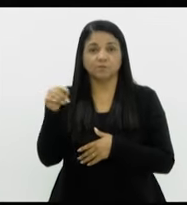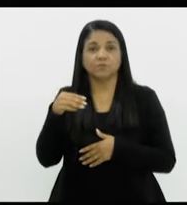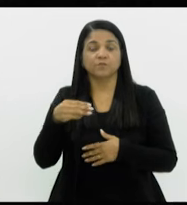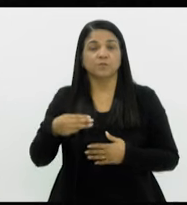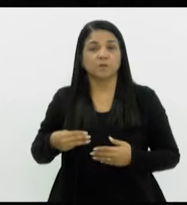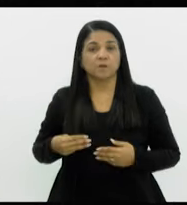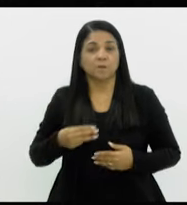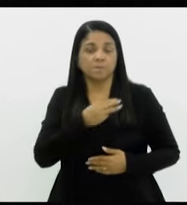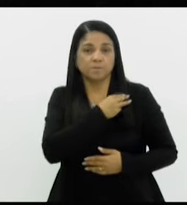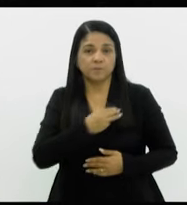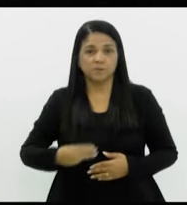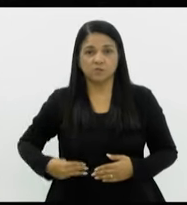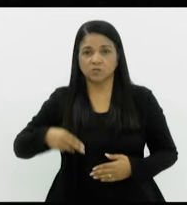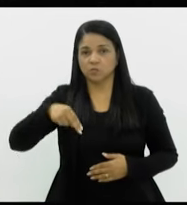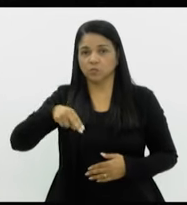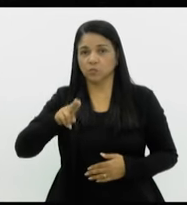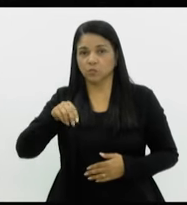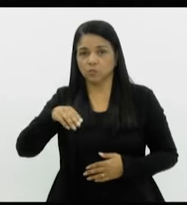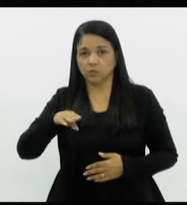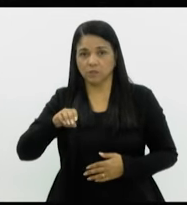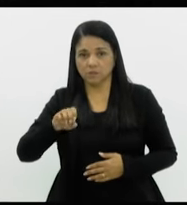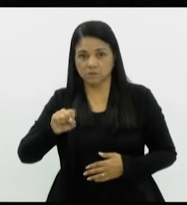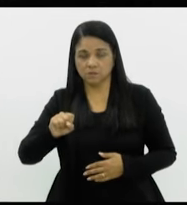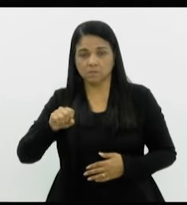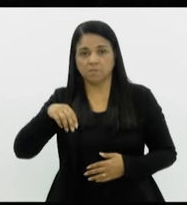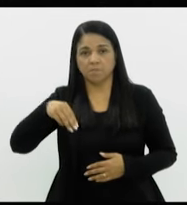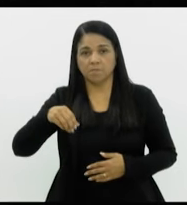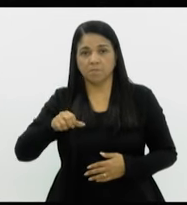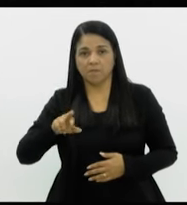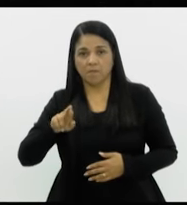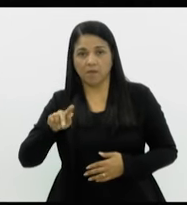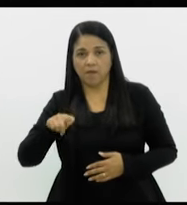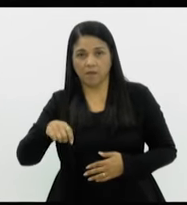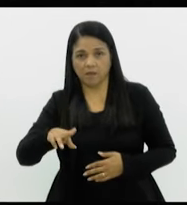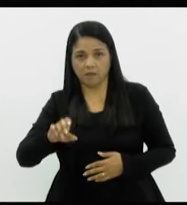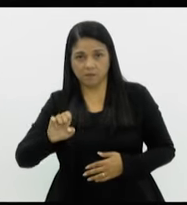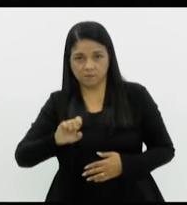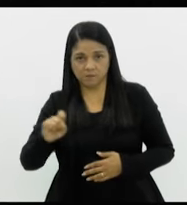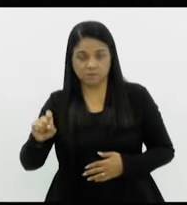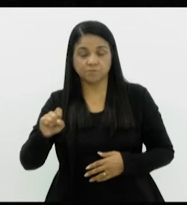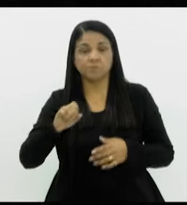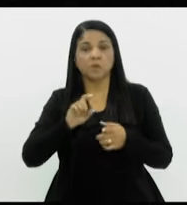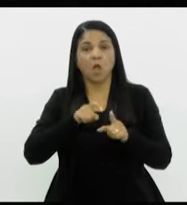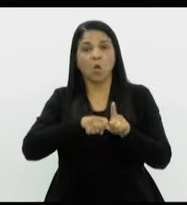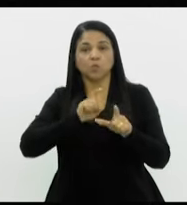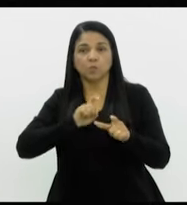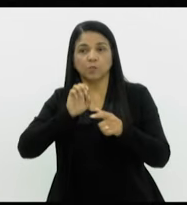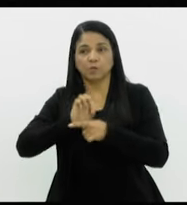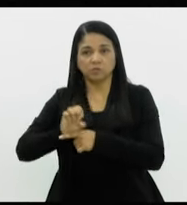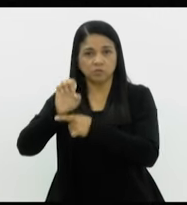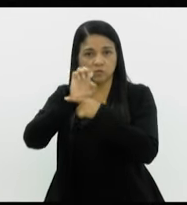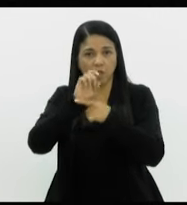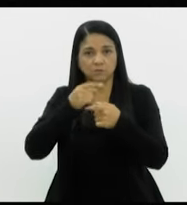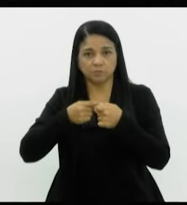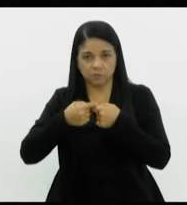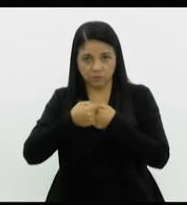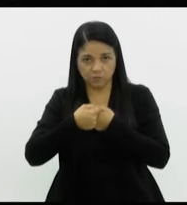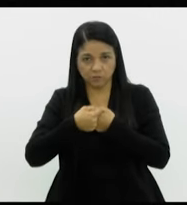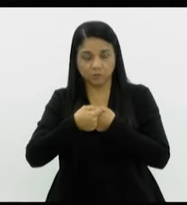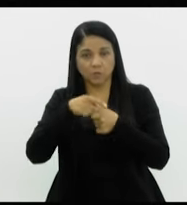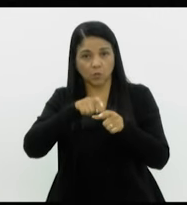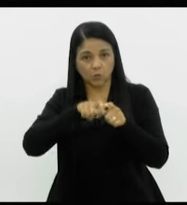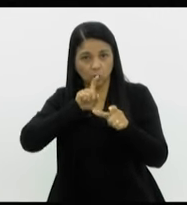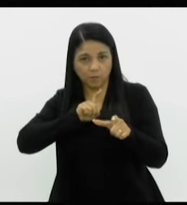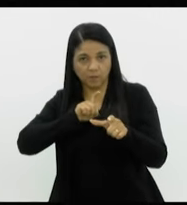ministro Nunes Marques, dando autonomia a todos os estados, aos municípios, para